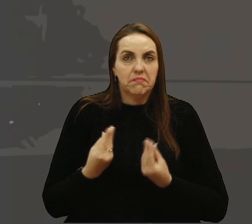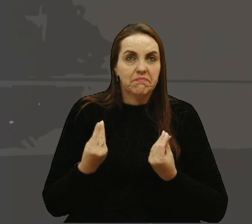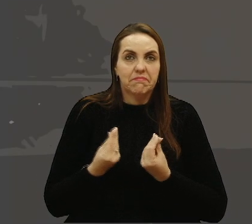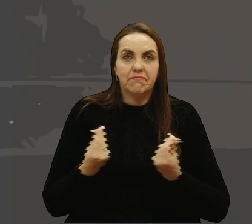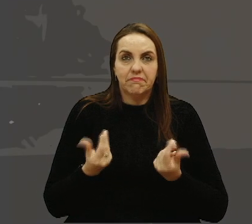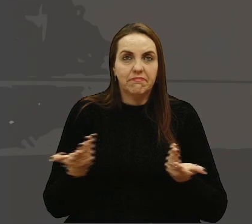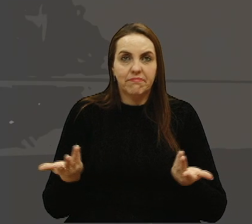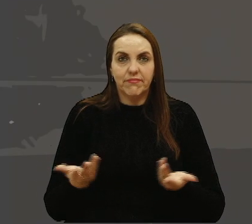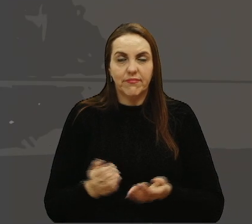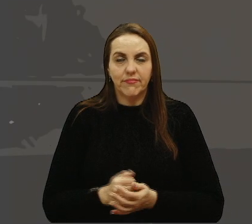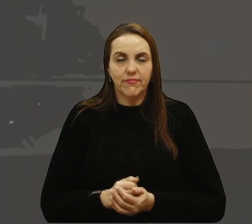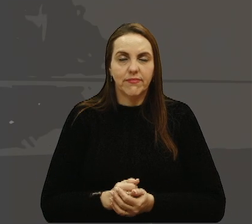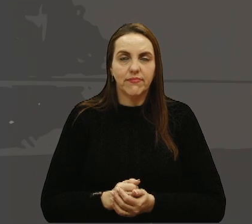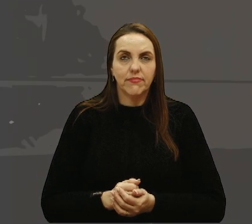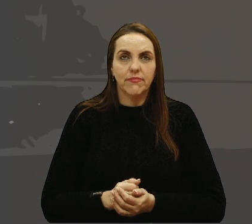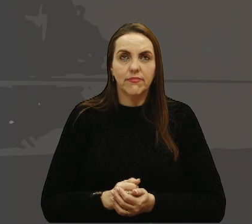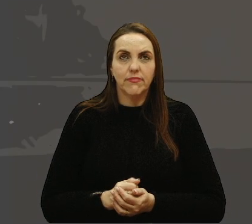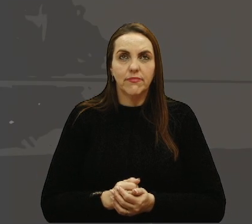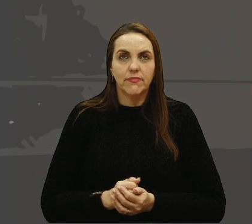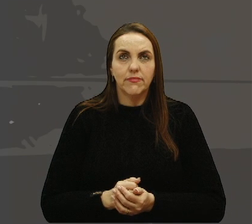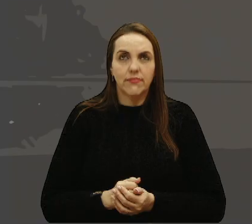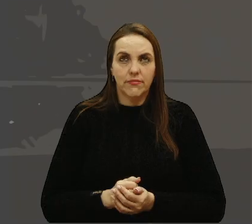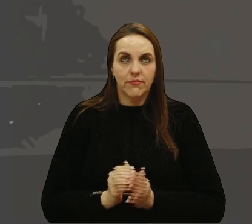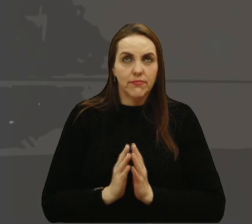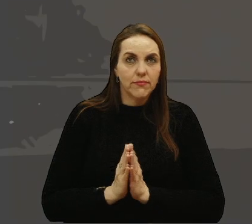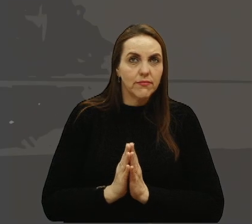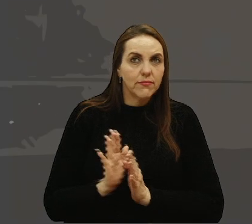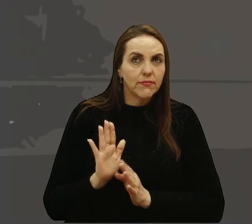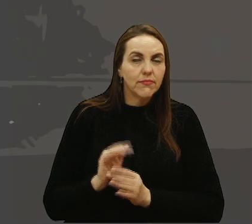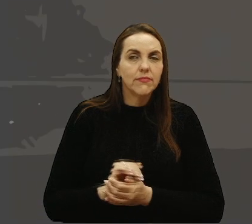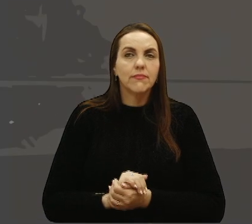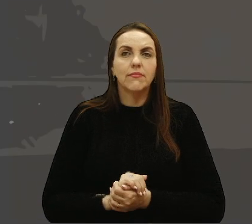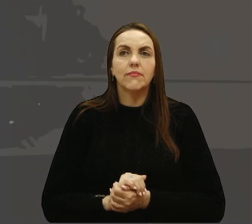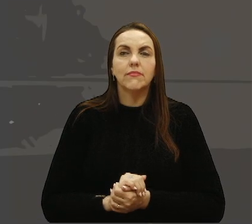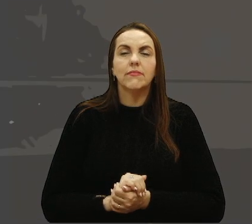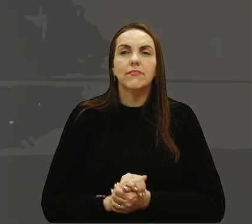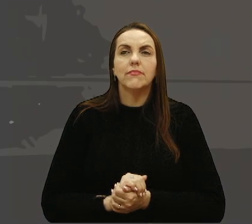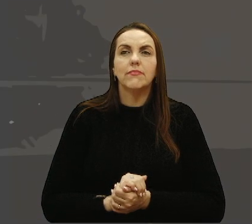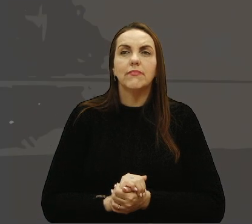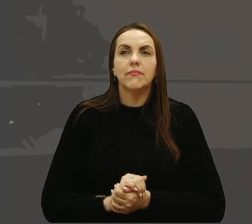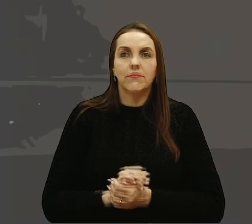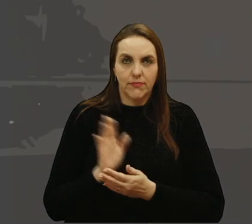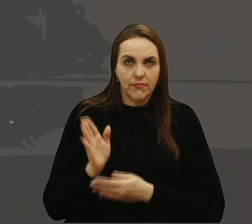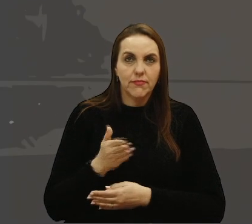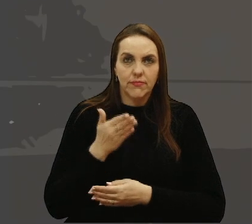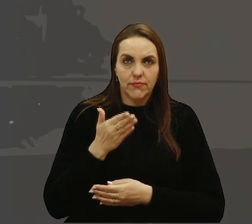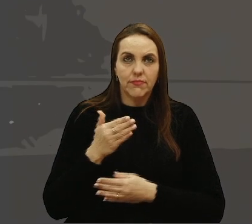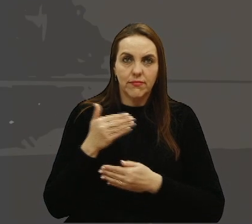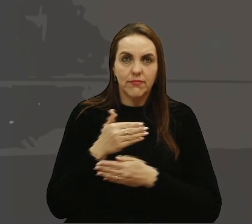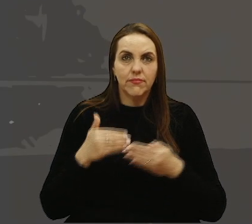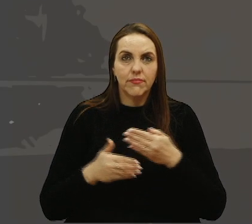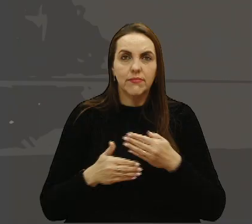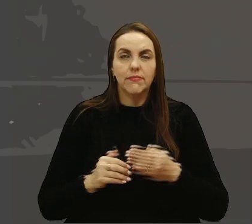ninguém. Nós vamos... Só por gentileza um pouquinho. Pode passar nos